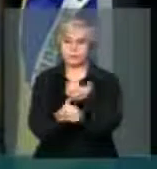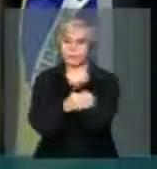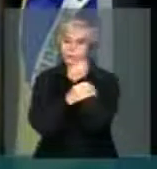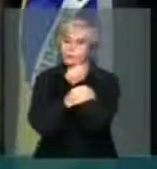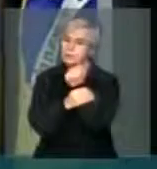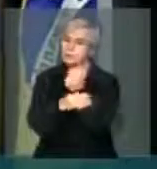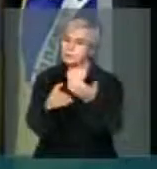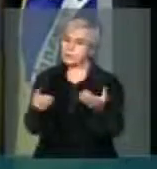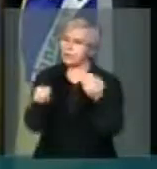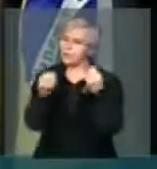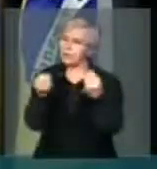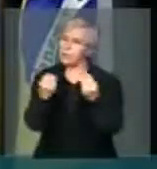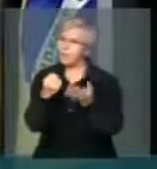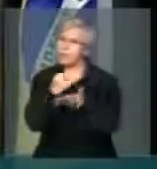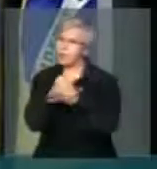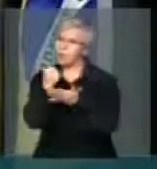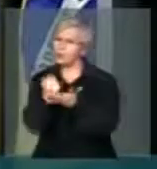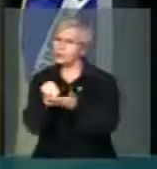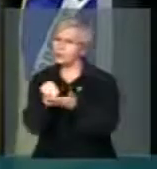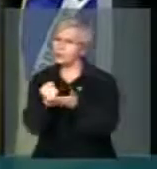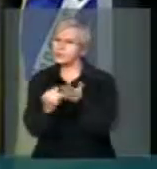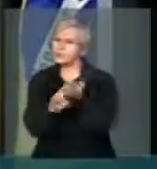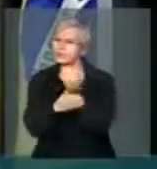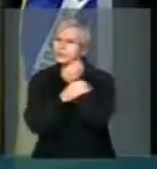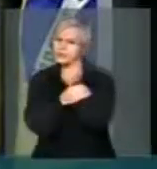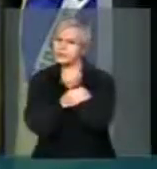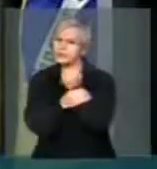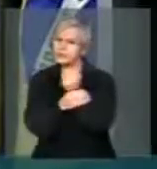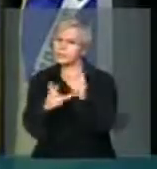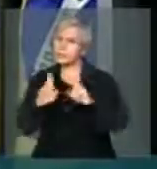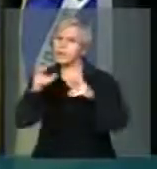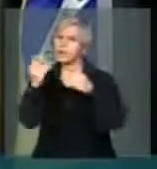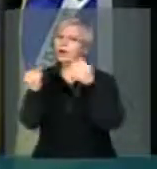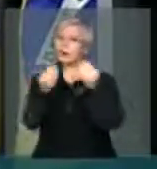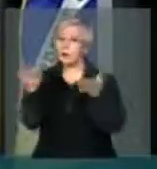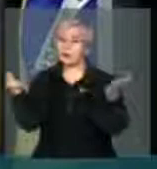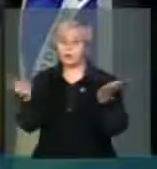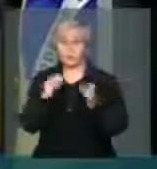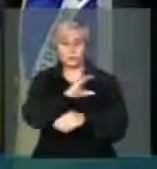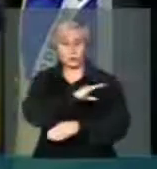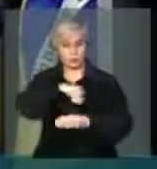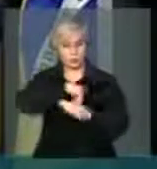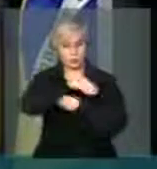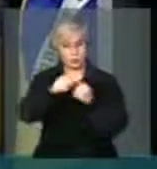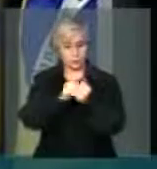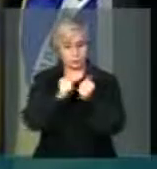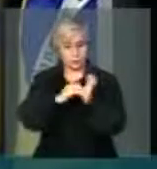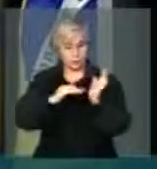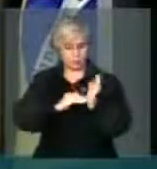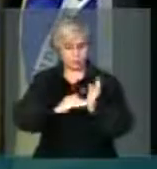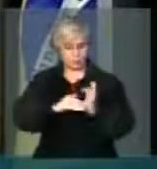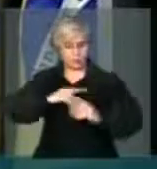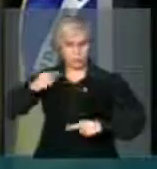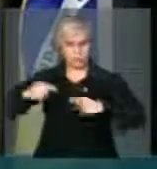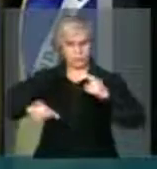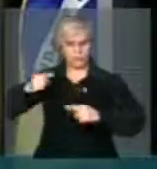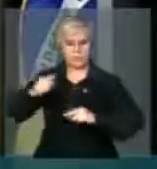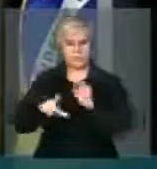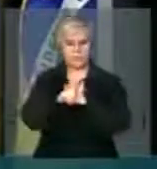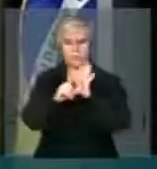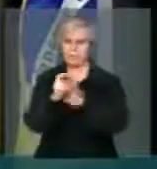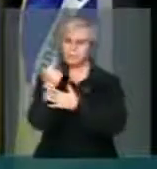segurança. Ora, hoje, na comissão mista do Senado que está discutindo a lei